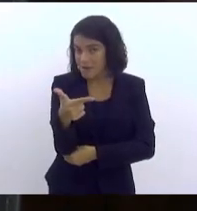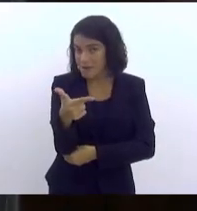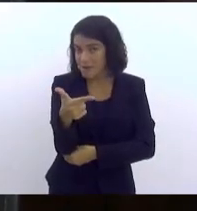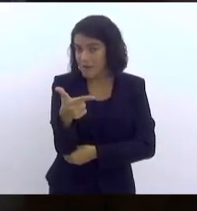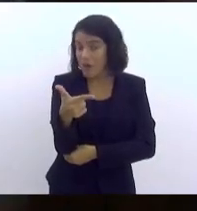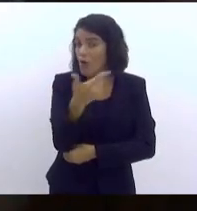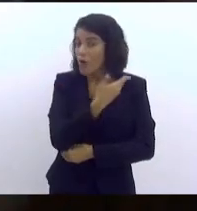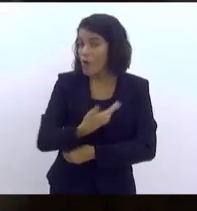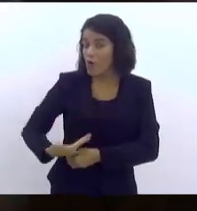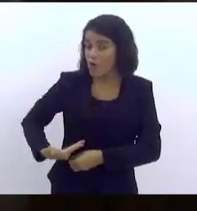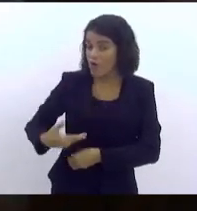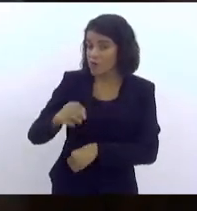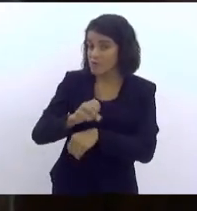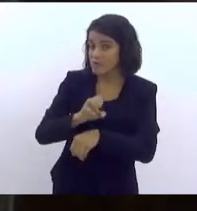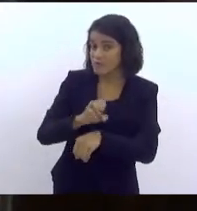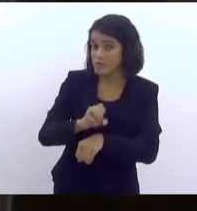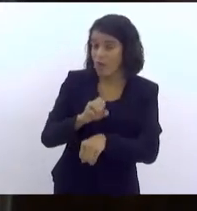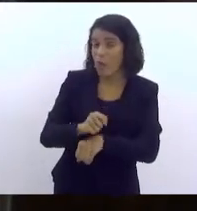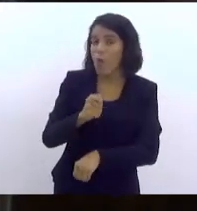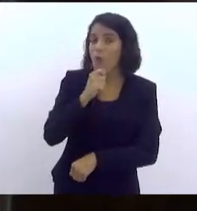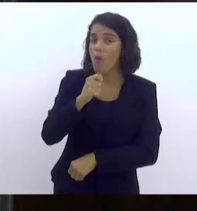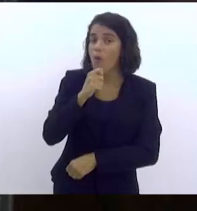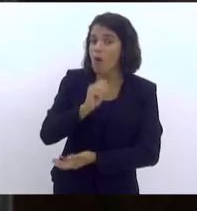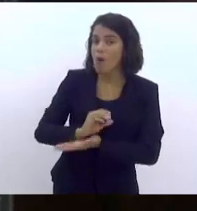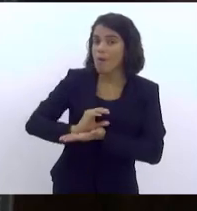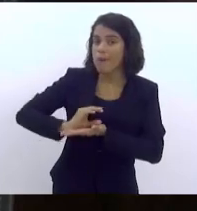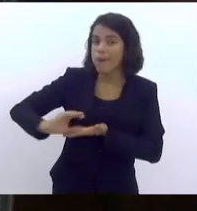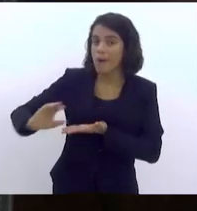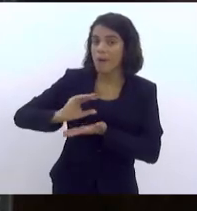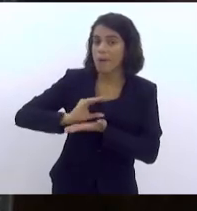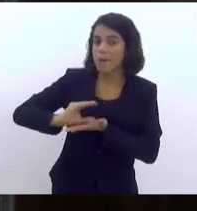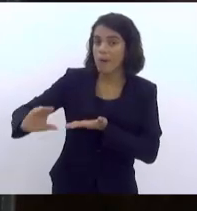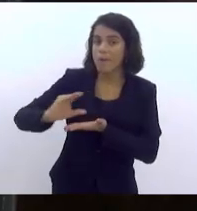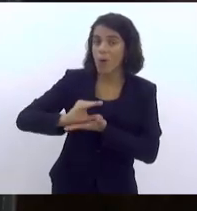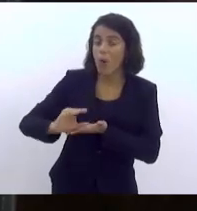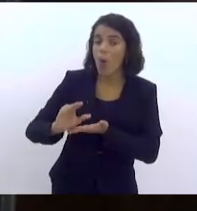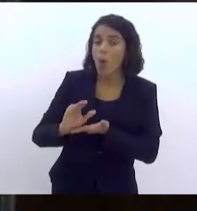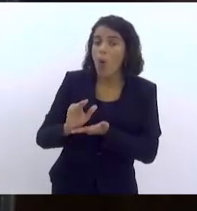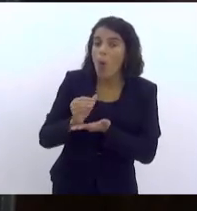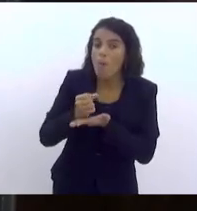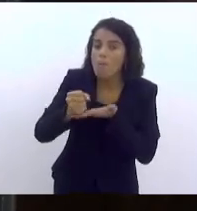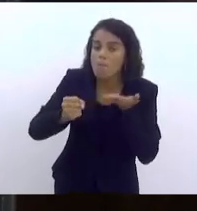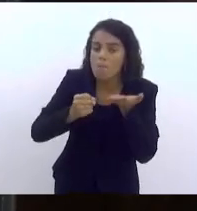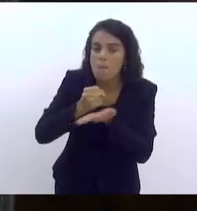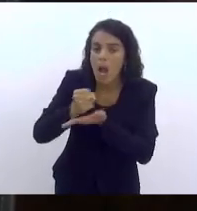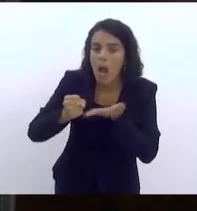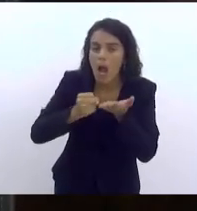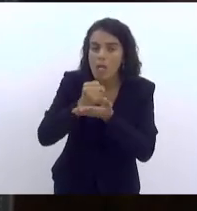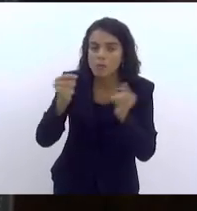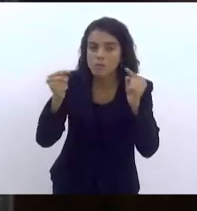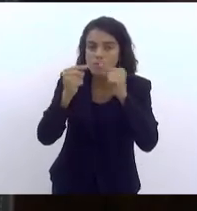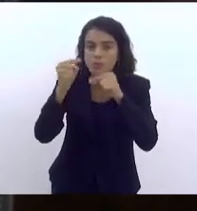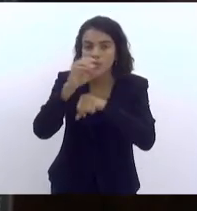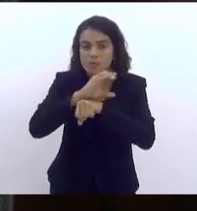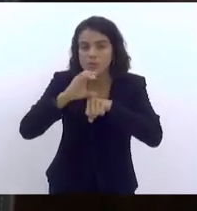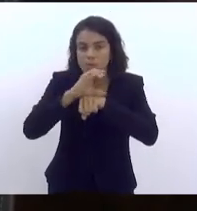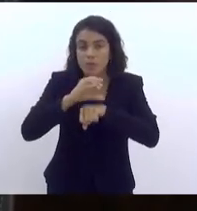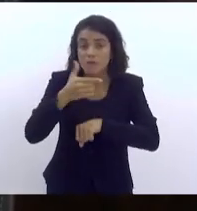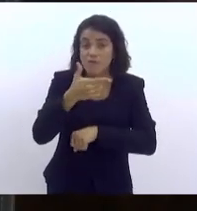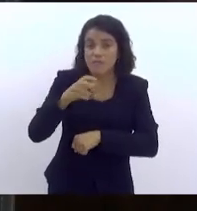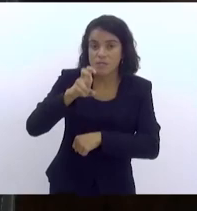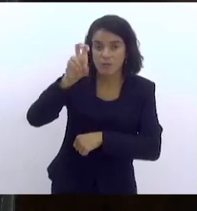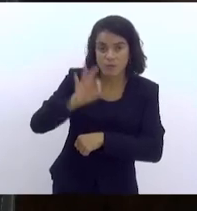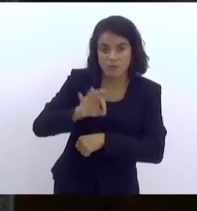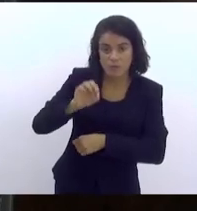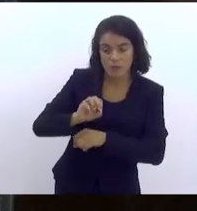o governo do estado não investiu o mínimo constitucional de 25% em